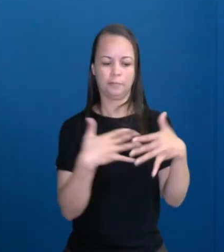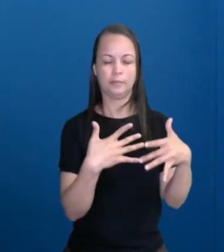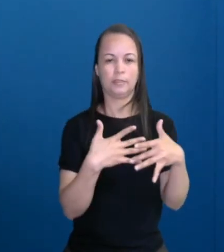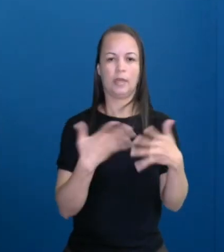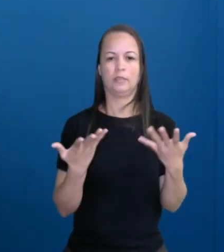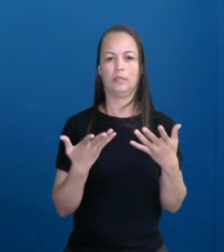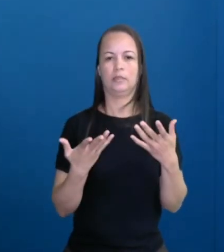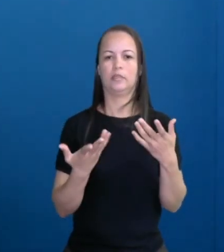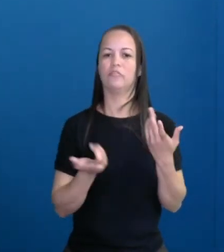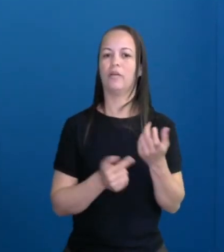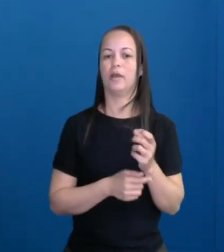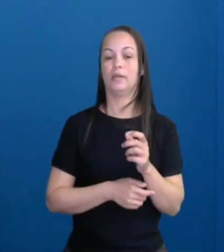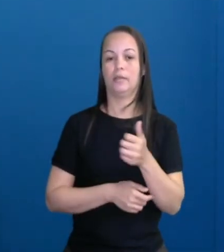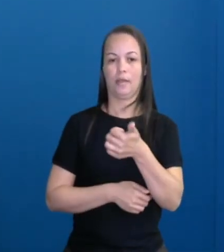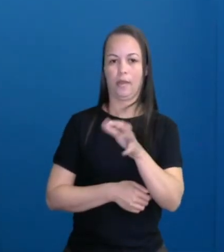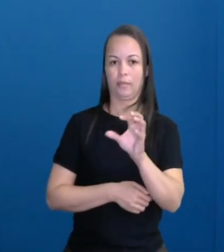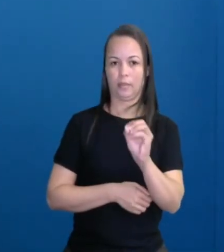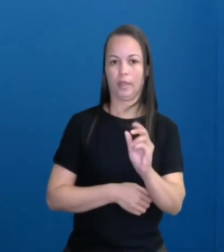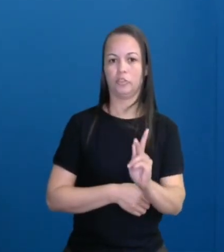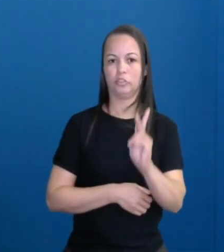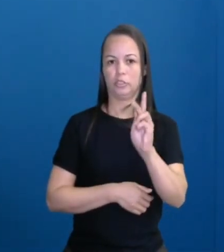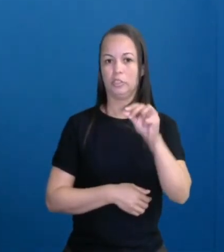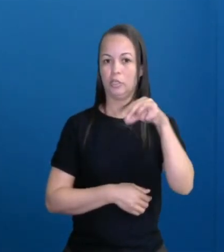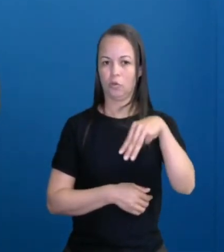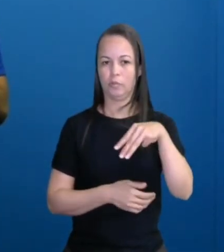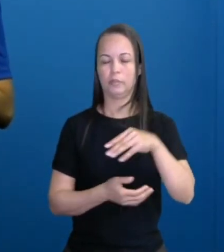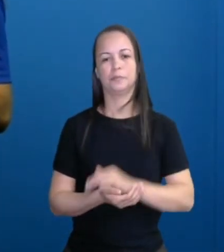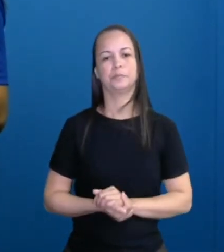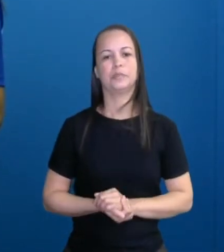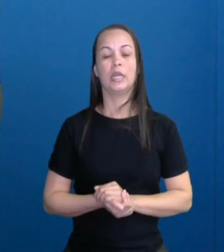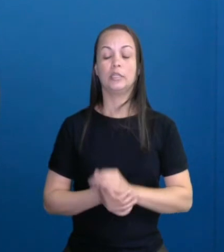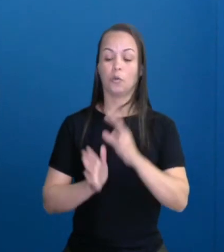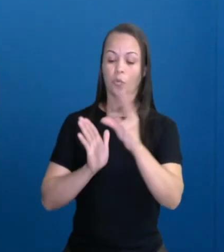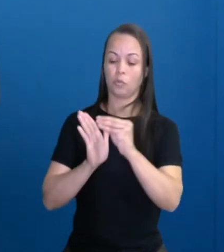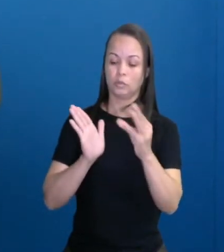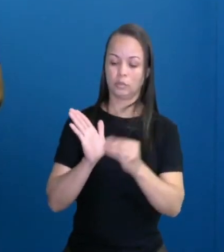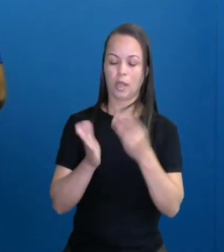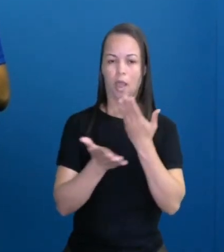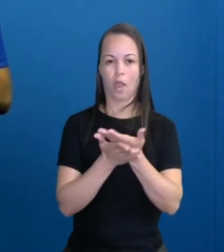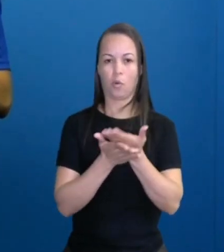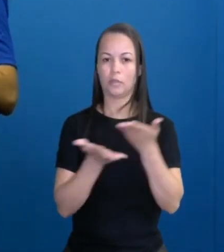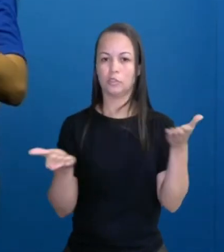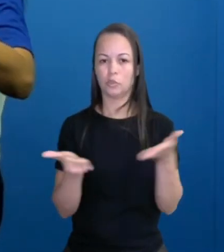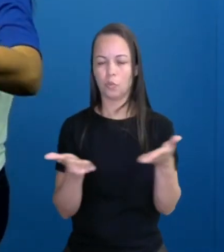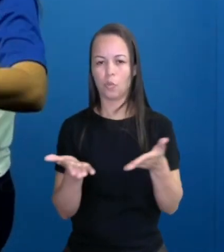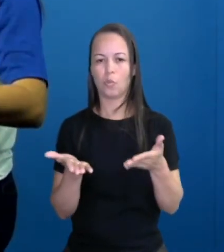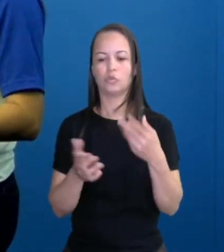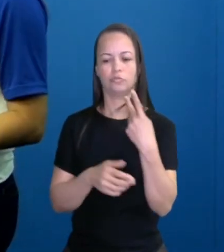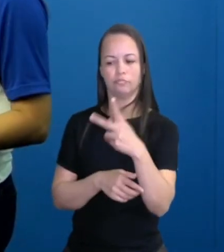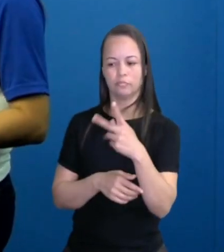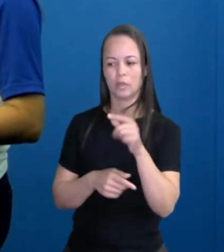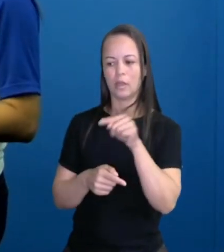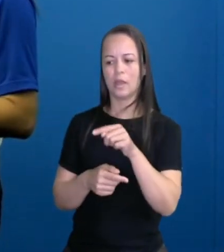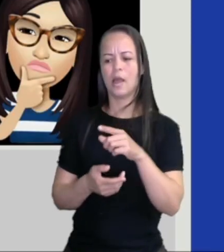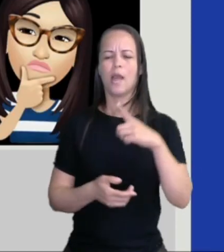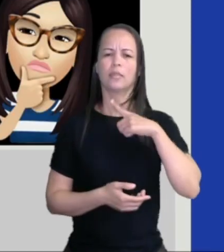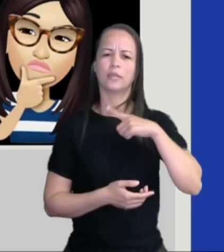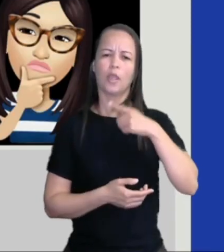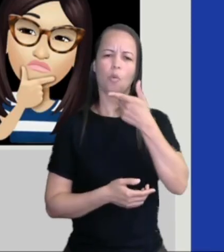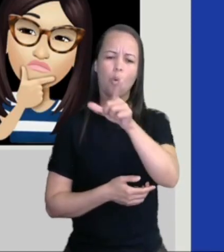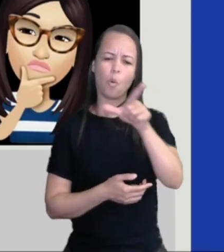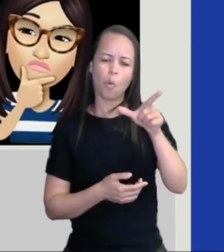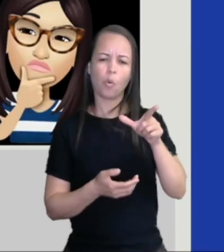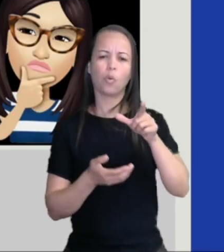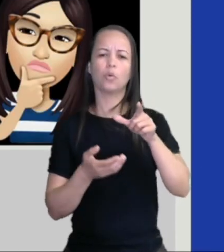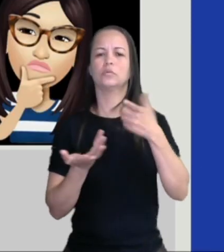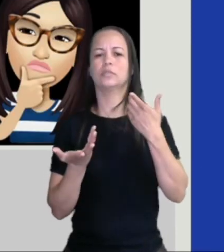10 quilômetros, é a distância real. Ok, minha gente? Então, o conteúdo da aula de hoje foi esse. Nós temos aqui outros exercícios,